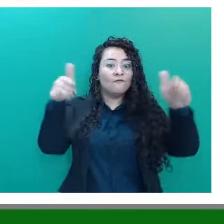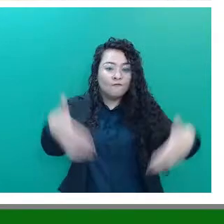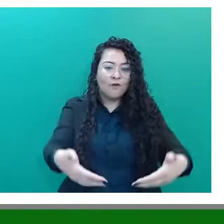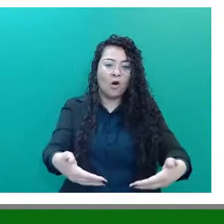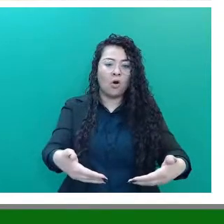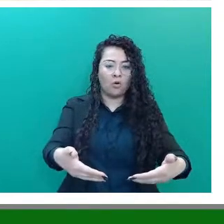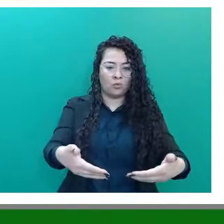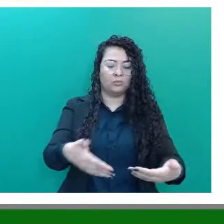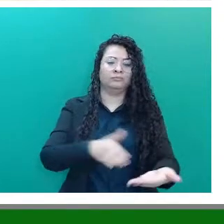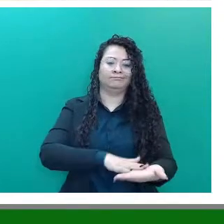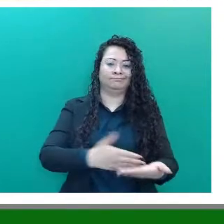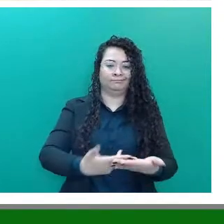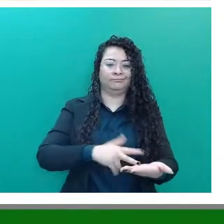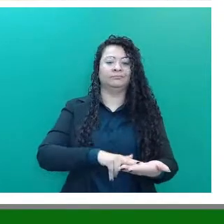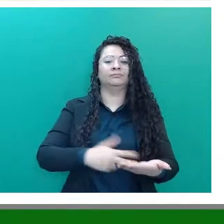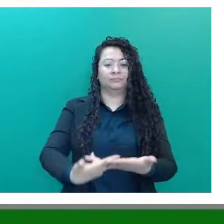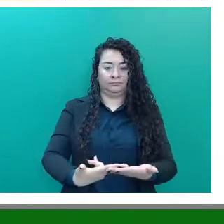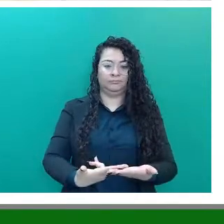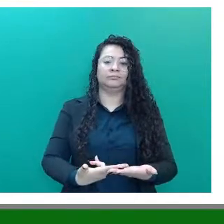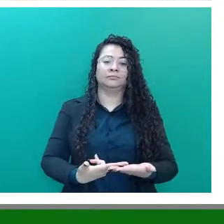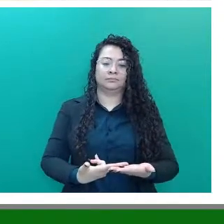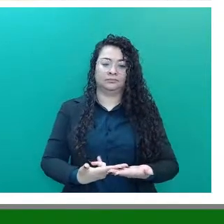intérpretes.